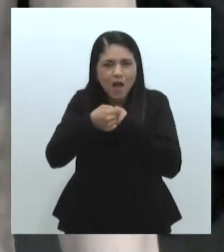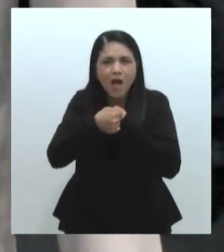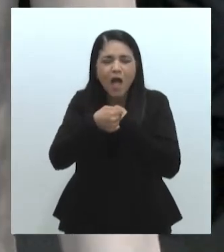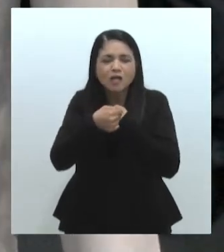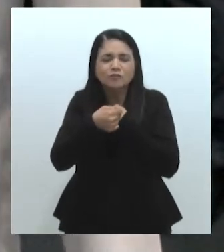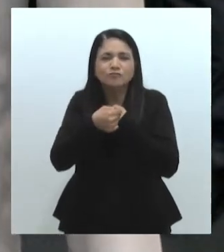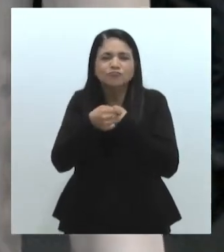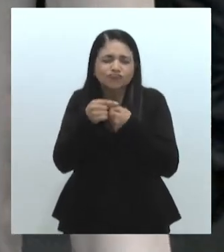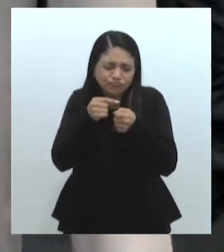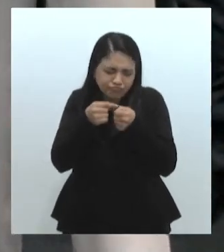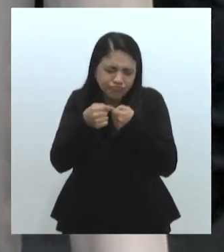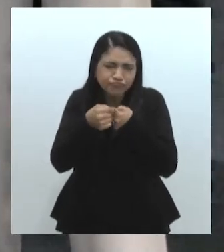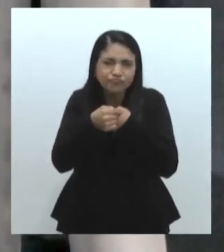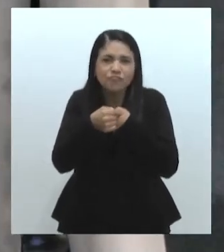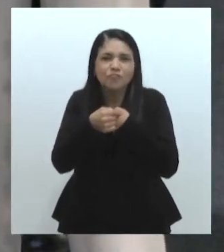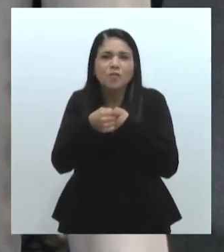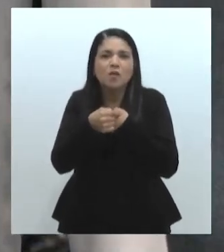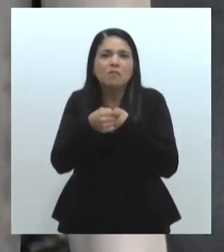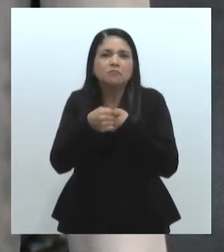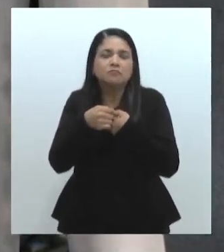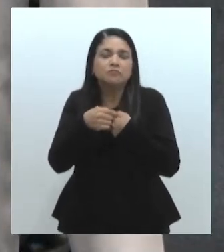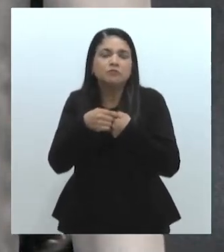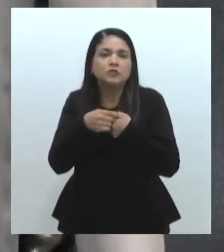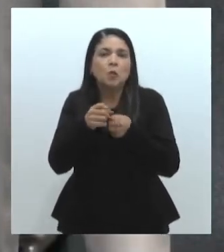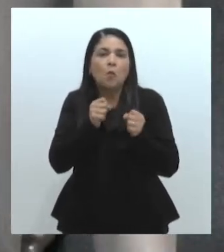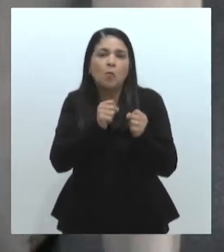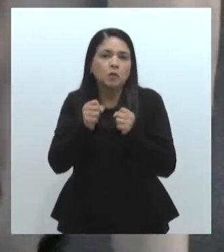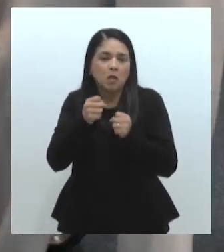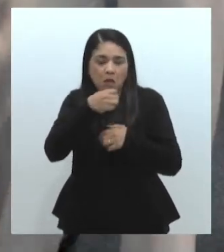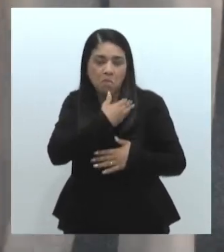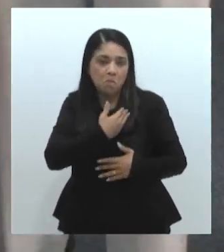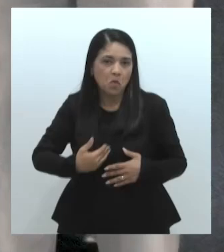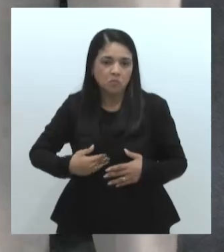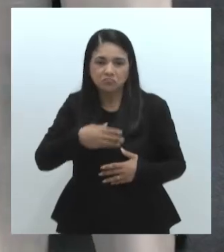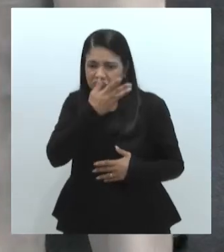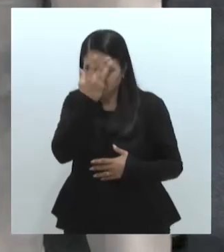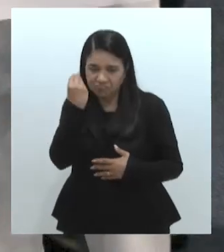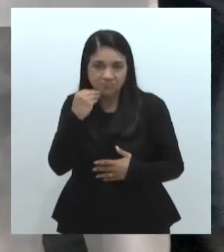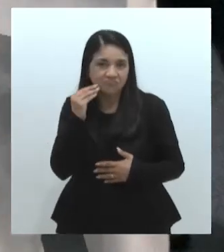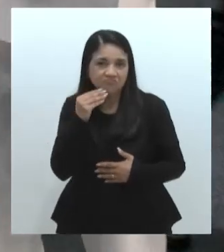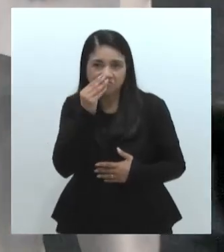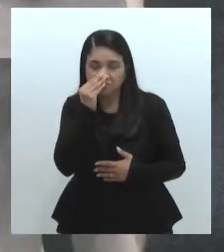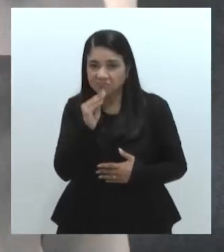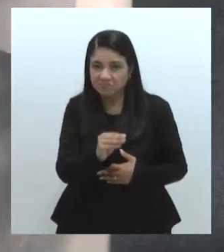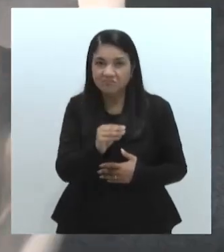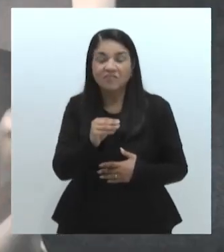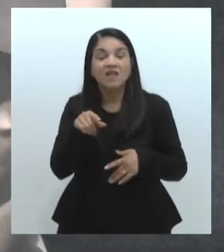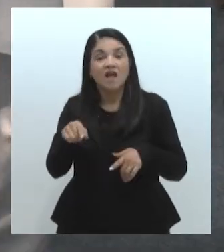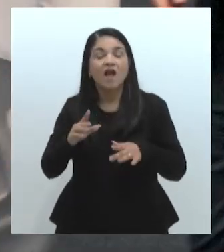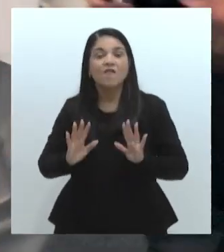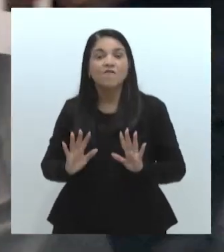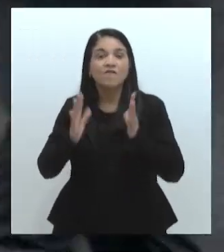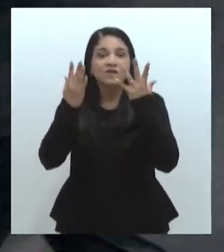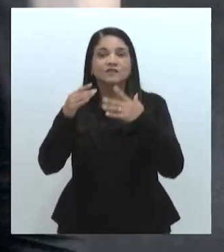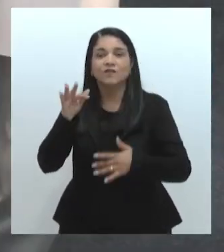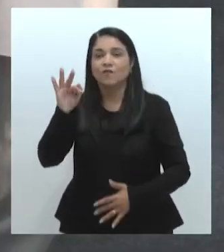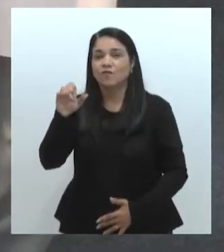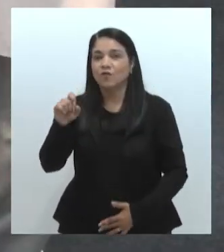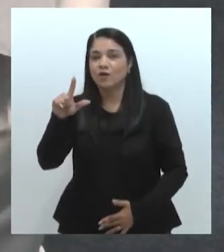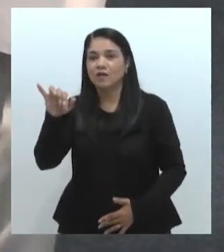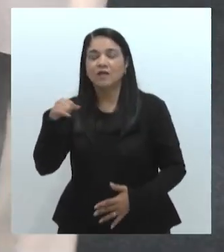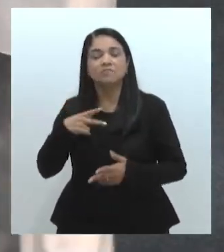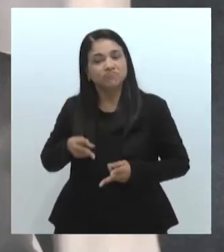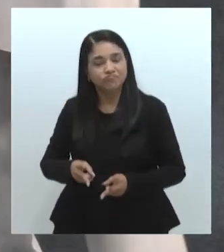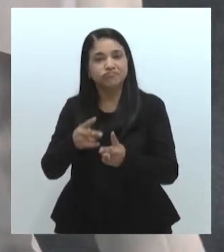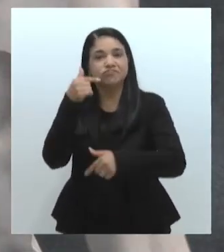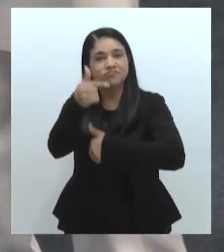esquecidos pelo poder público que mestres e mestras da Folia Popular de Reis tocam seus trabalhos. Então,